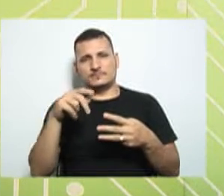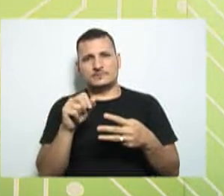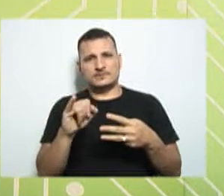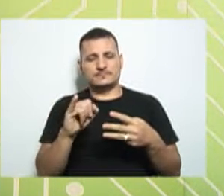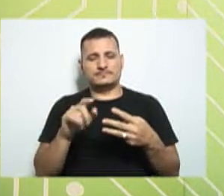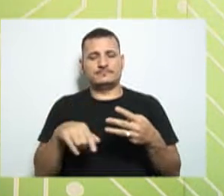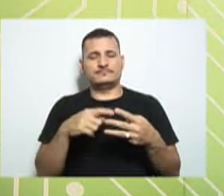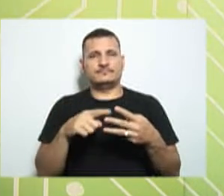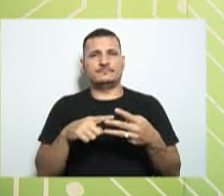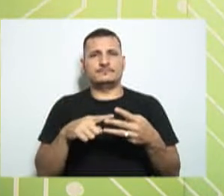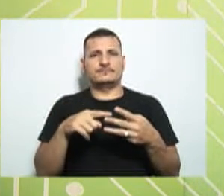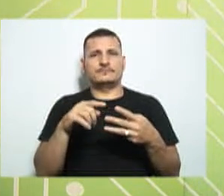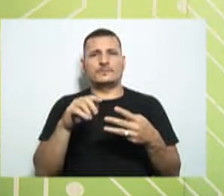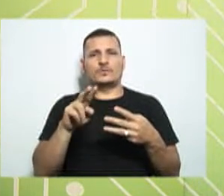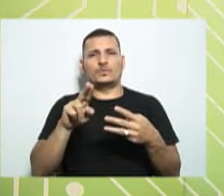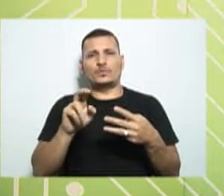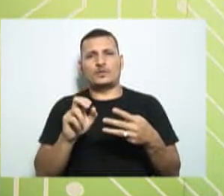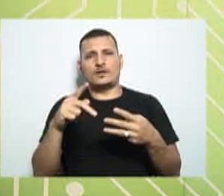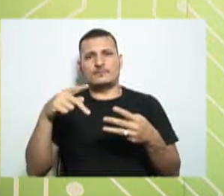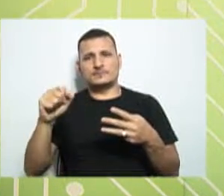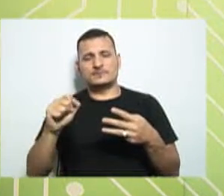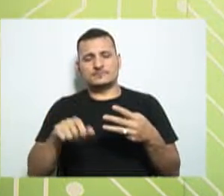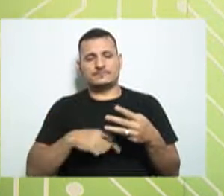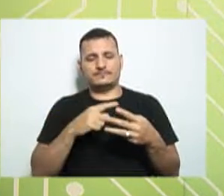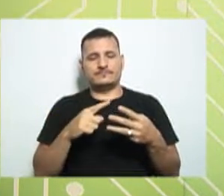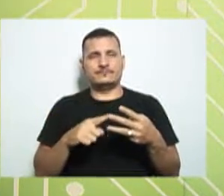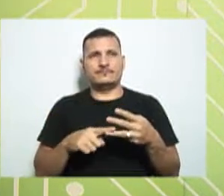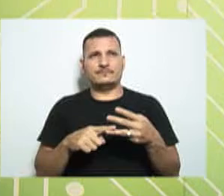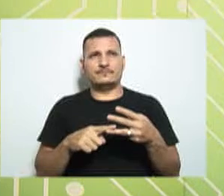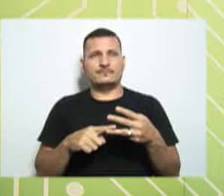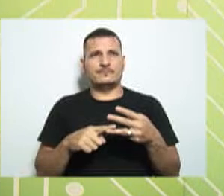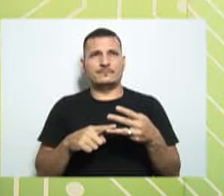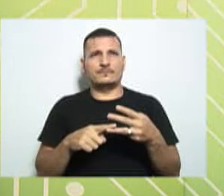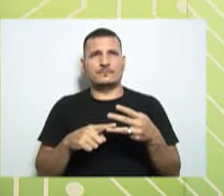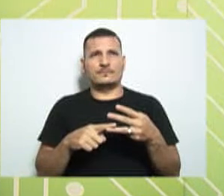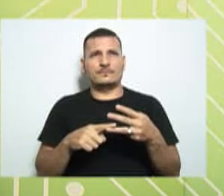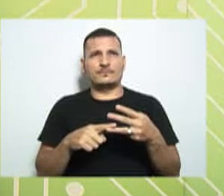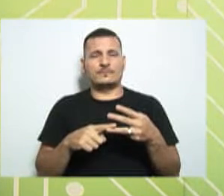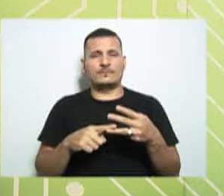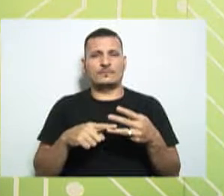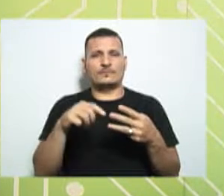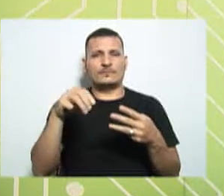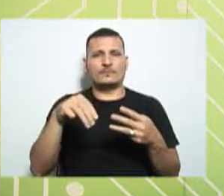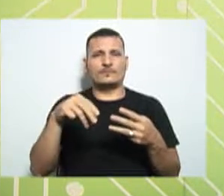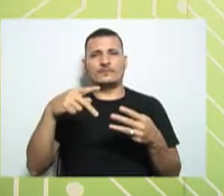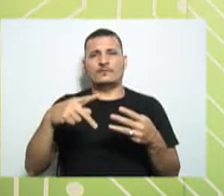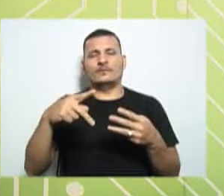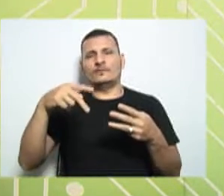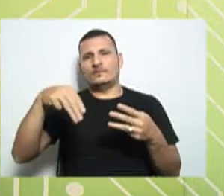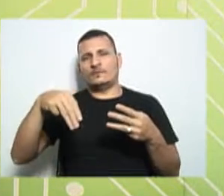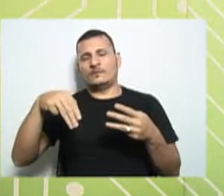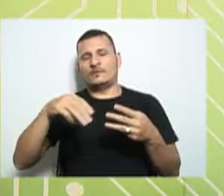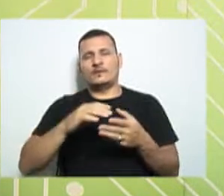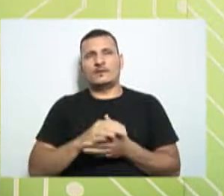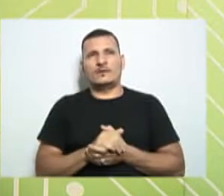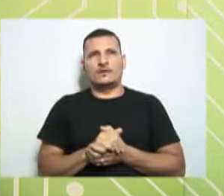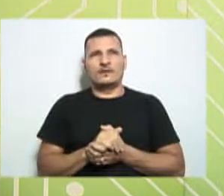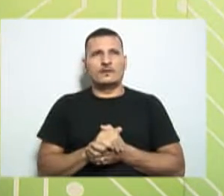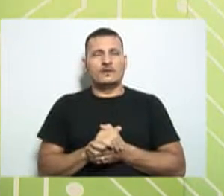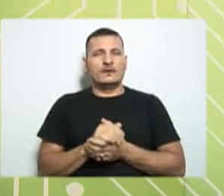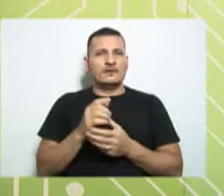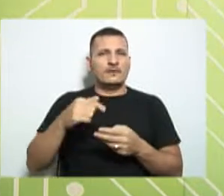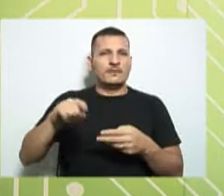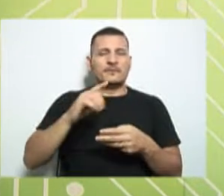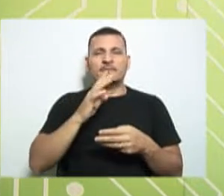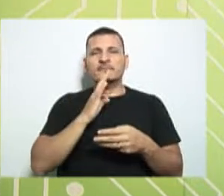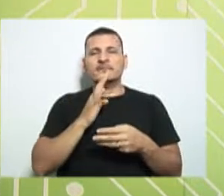primeiro ao sair. O EPS, o último ao entrar e o primeiro a sair. E o MPM, que é a média ponderada móvel. Vocês vão